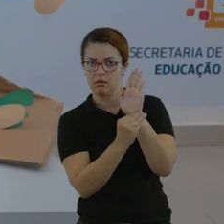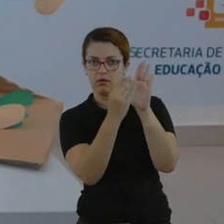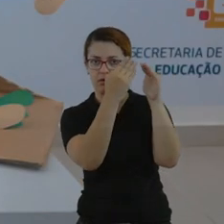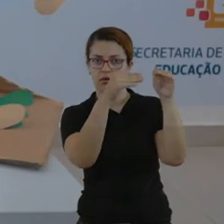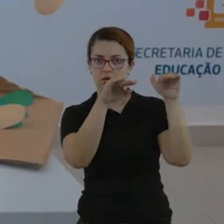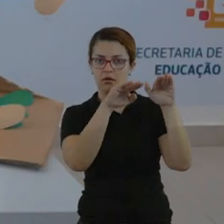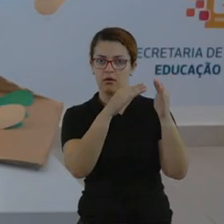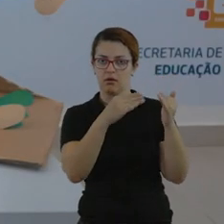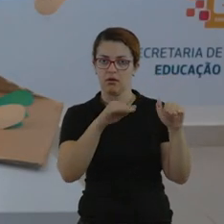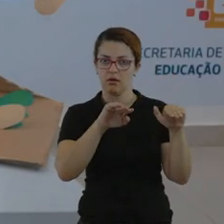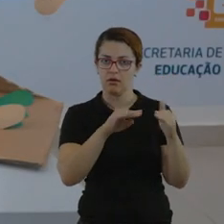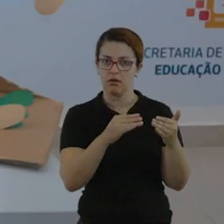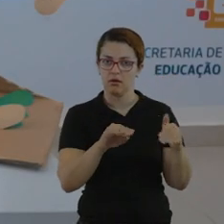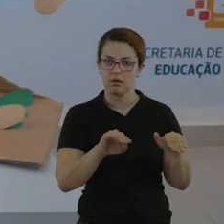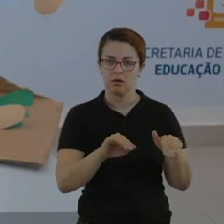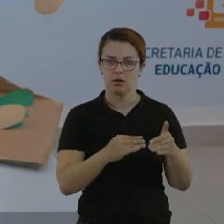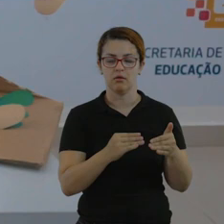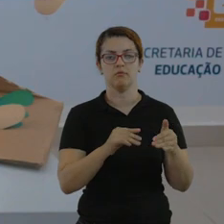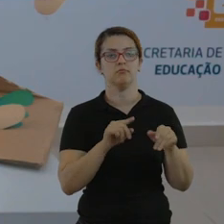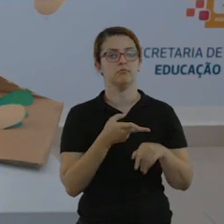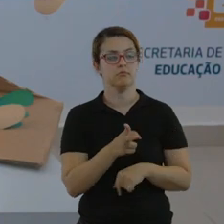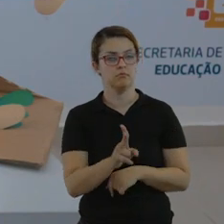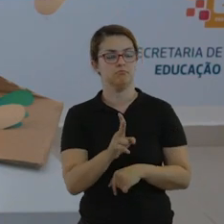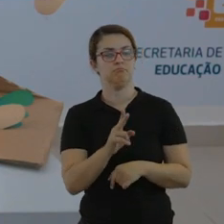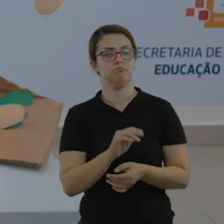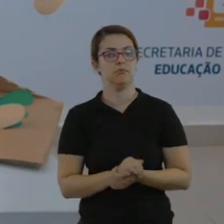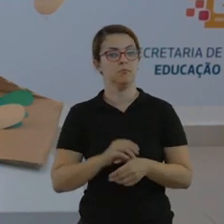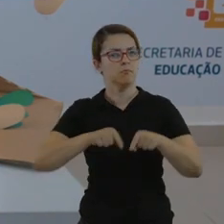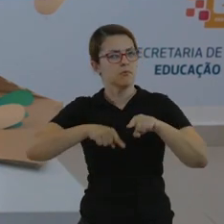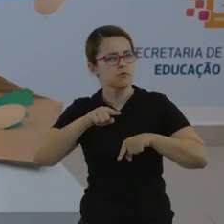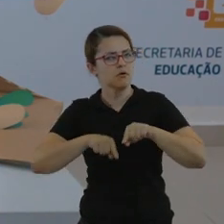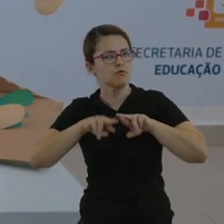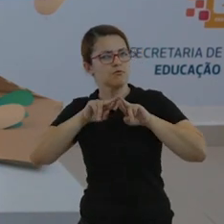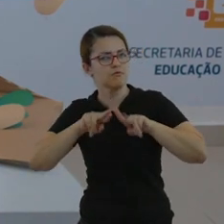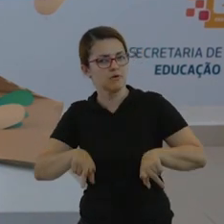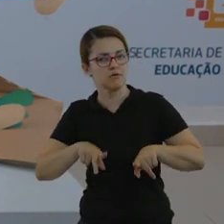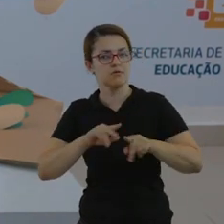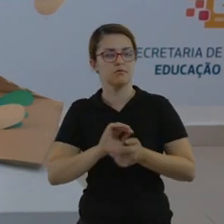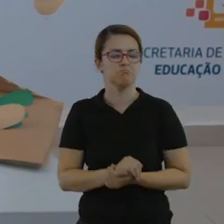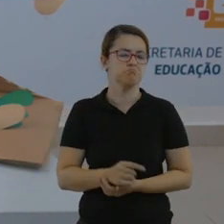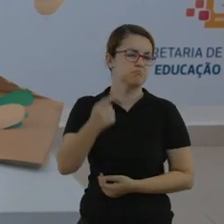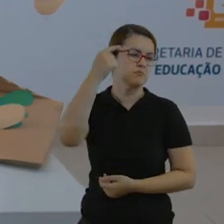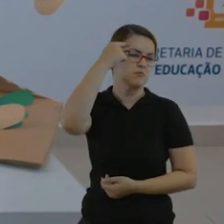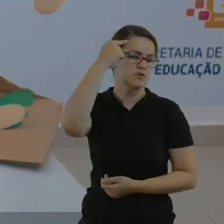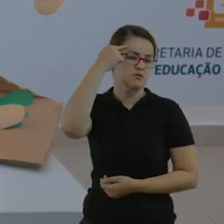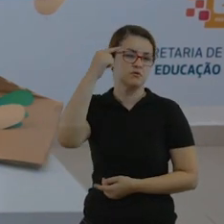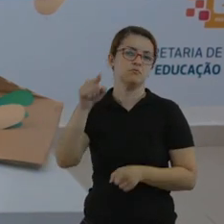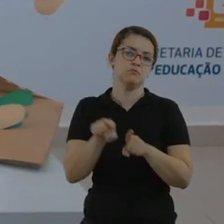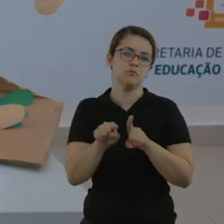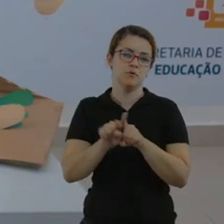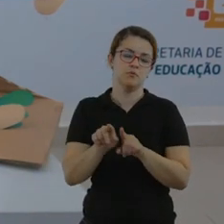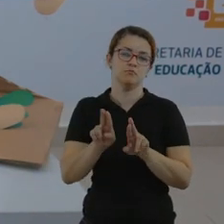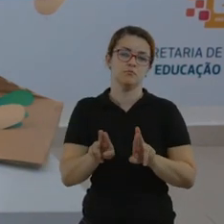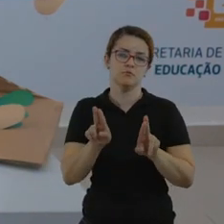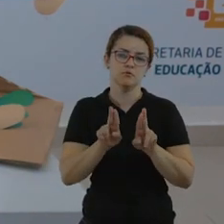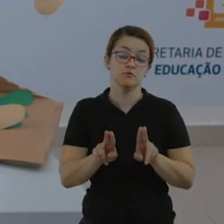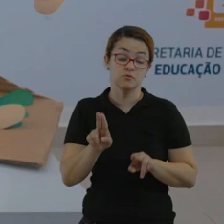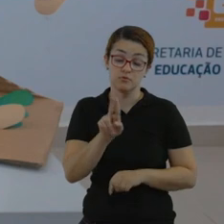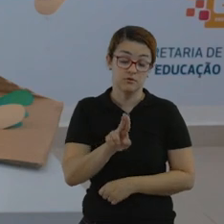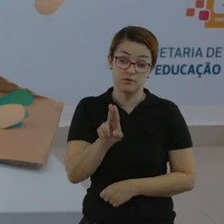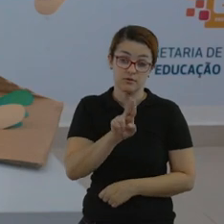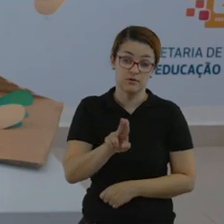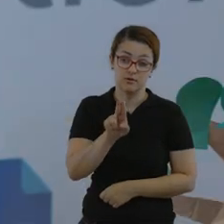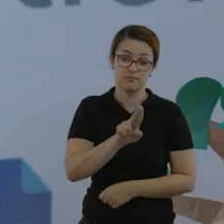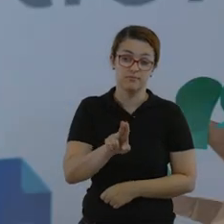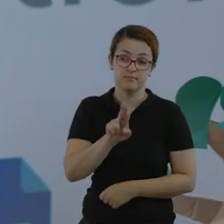E como é bom a gente sempre estar explorando materiais diferentes, você também pode pensar em usar outros